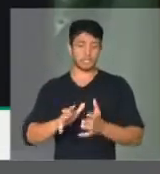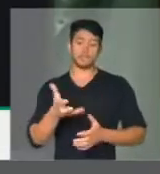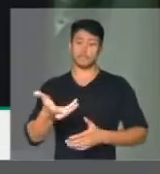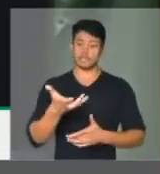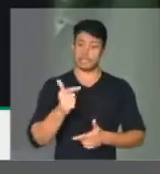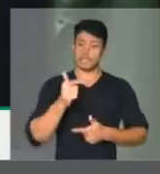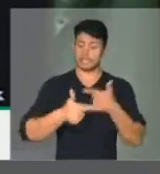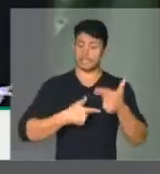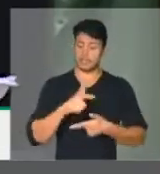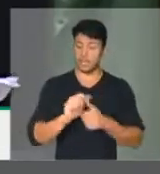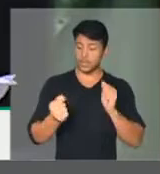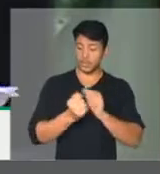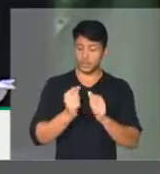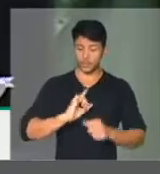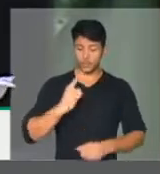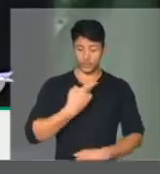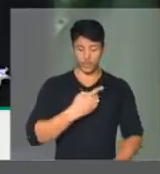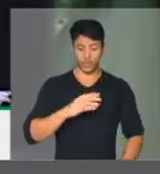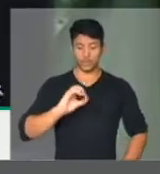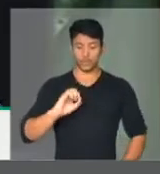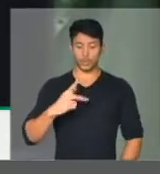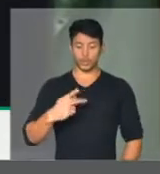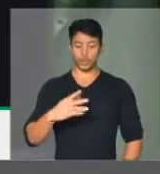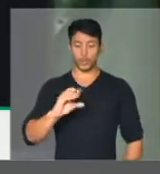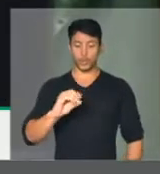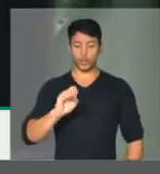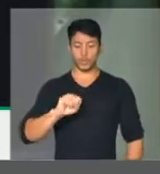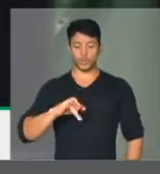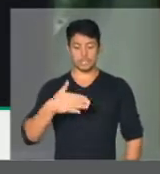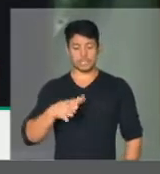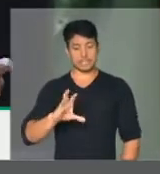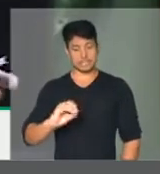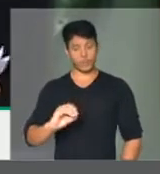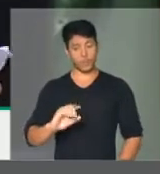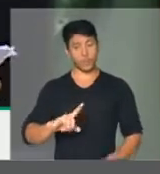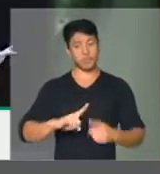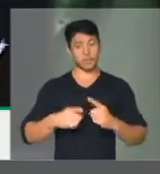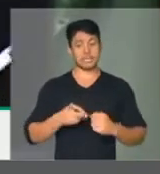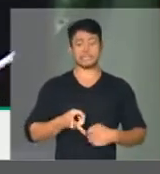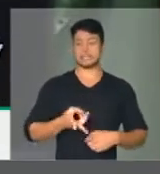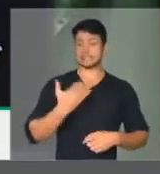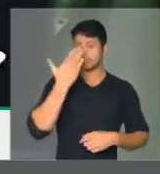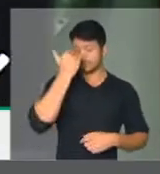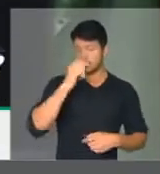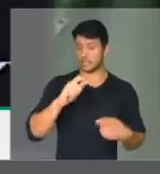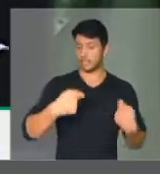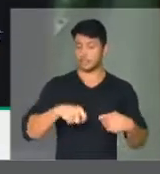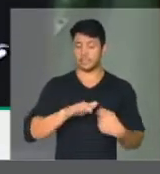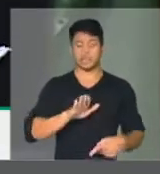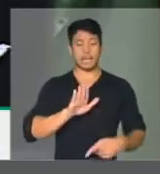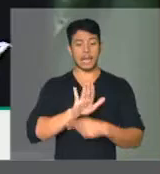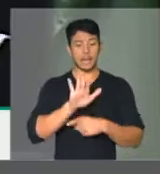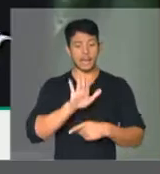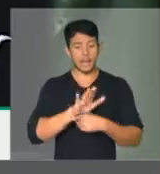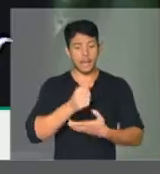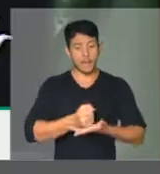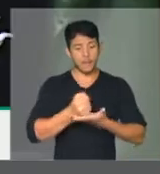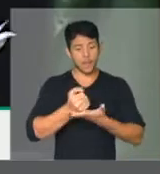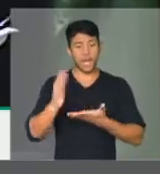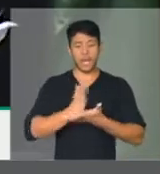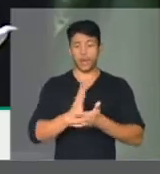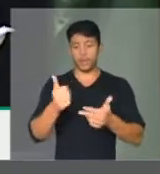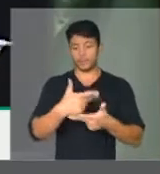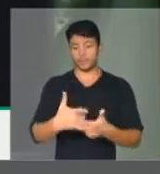papel de oposição altiva, mas também não se recusando a apoiar o que for de interesse do país. O momento